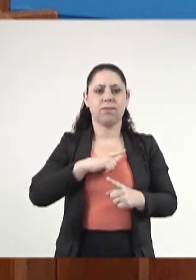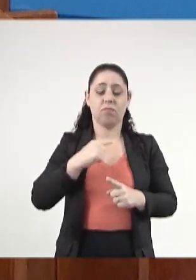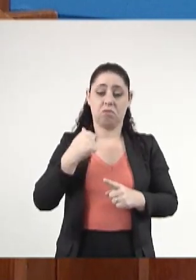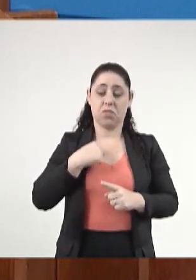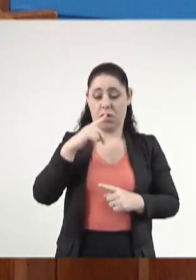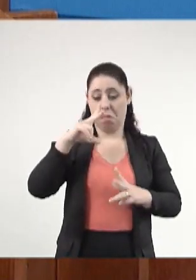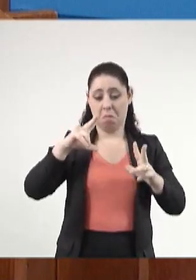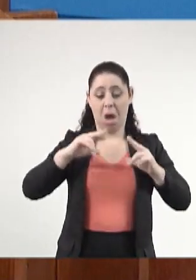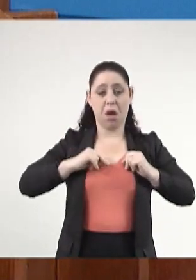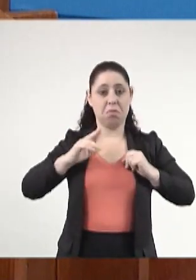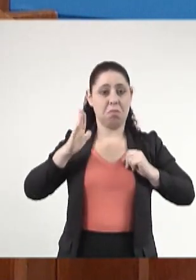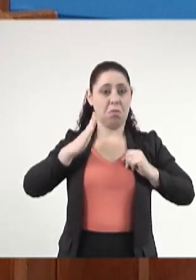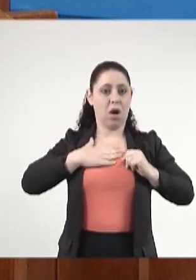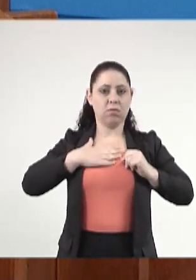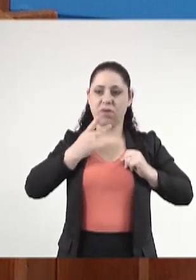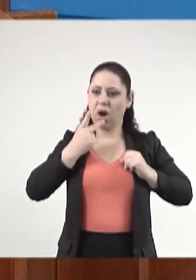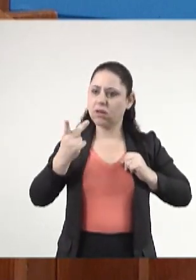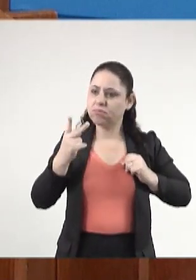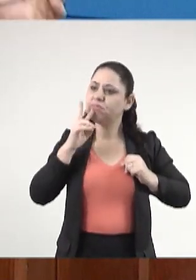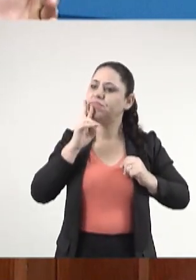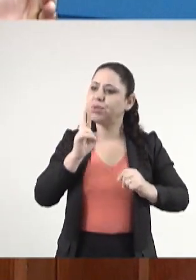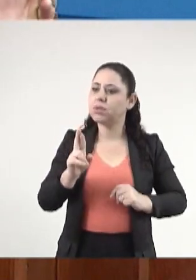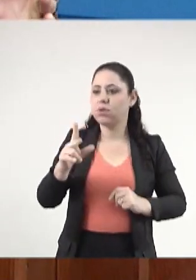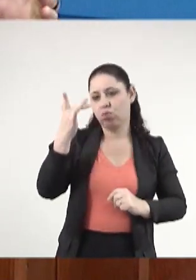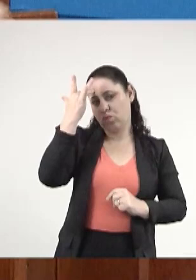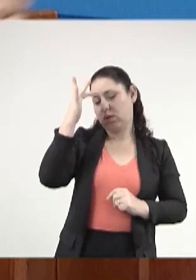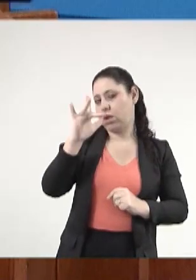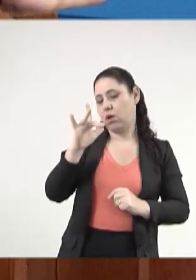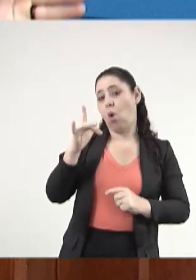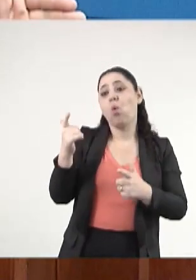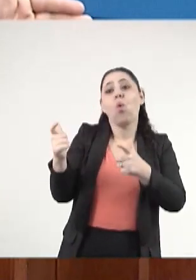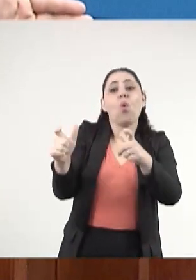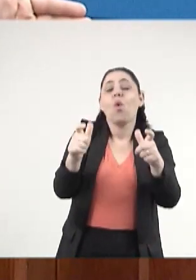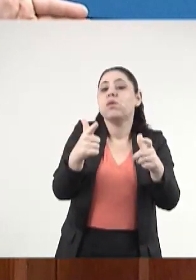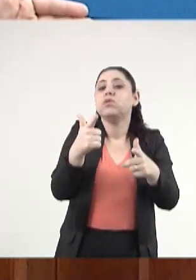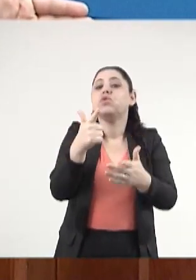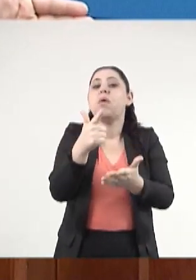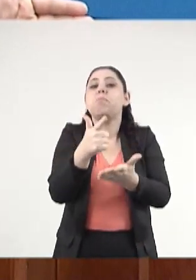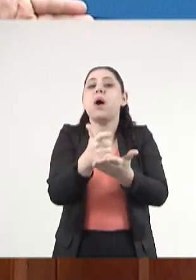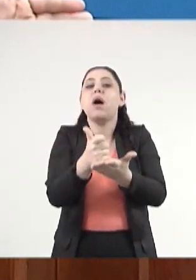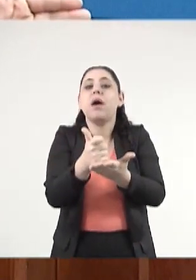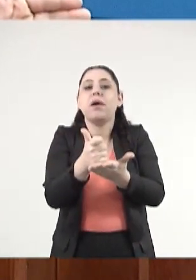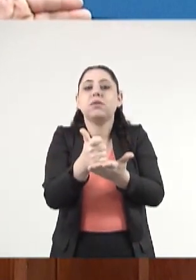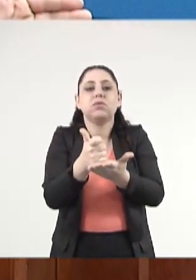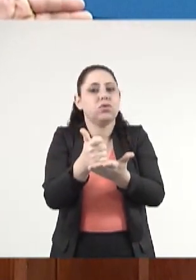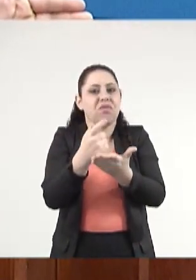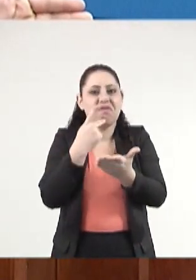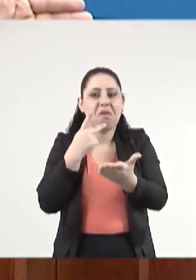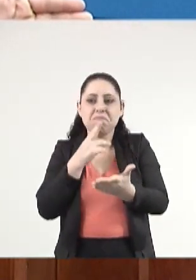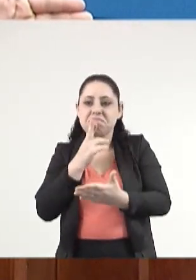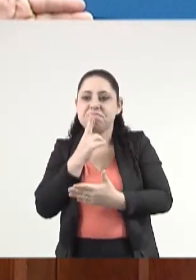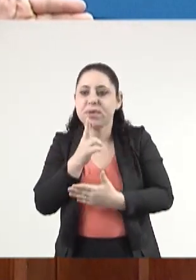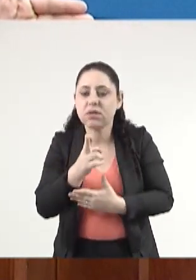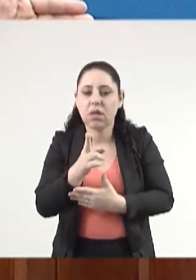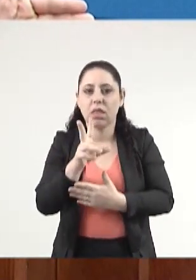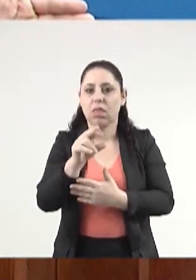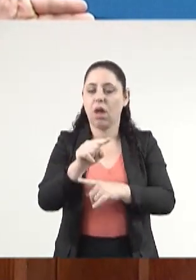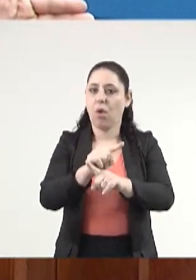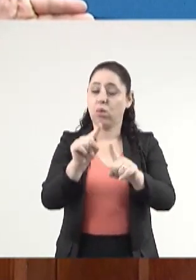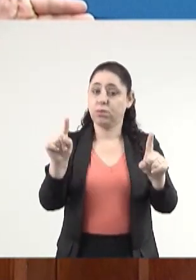Eu particularmente não acuso, né, sem saber de onde partiu esse tiro. Não vou acusar,